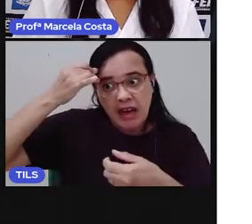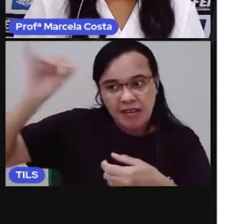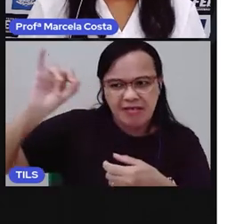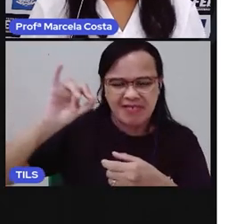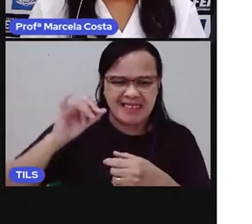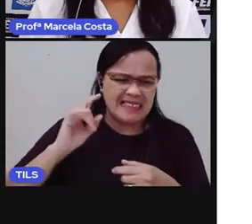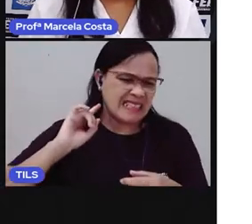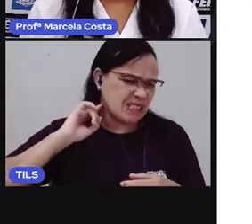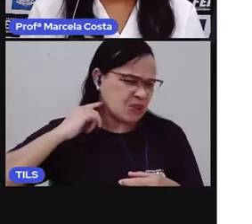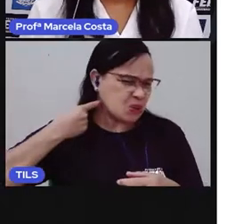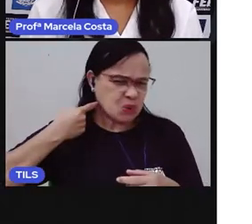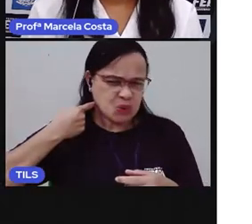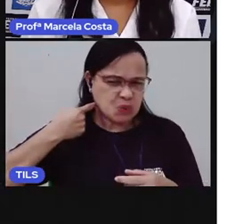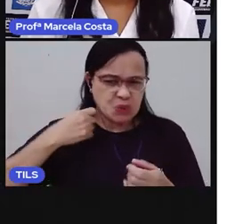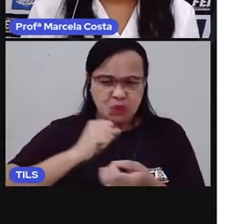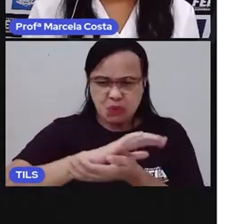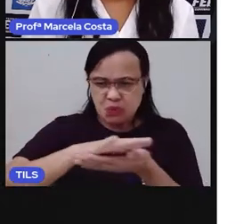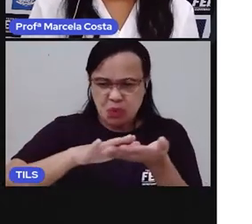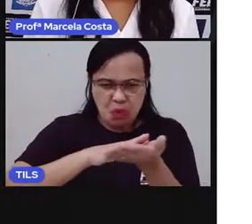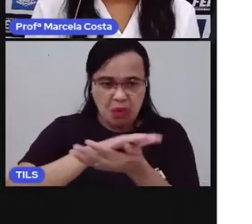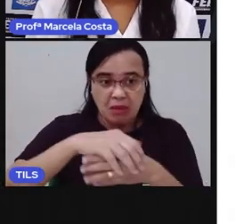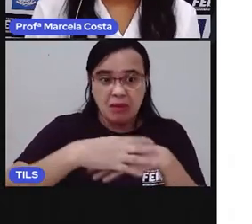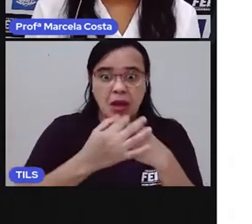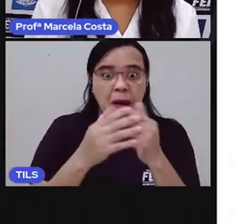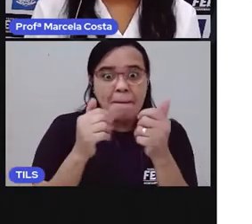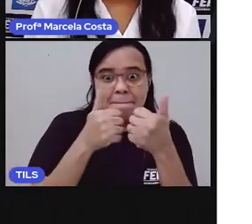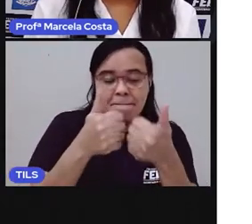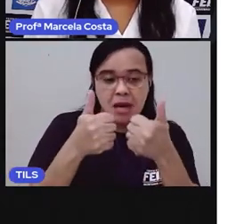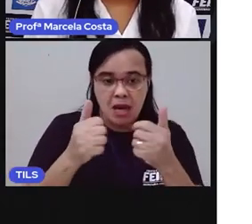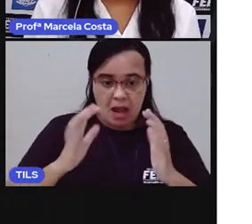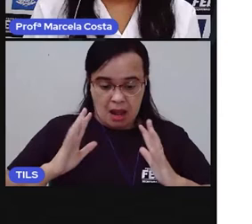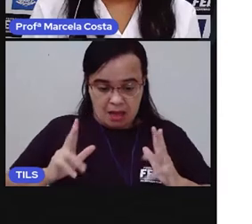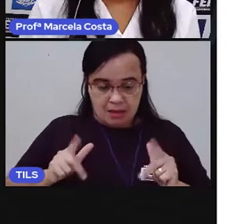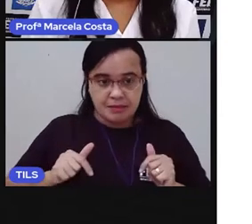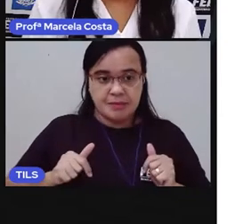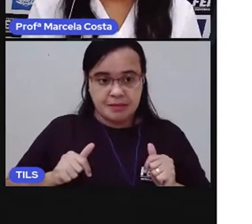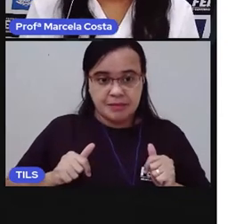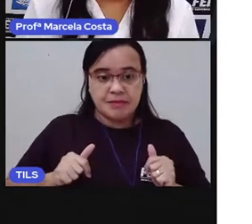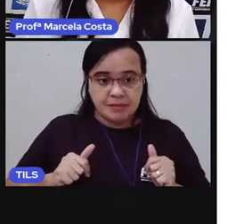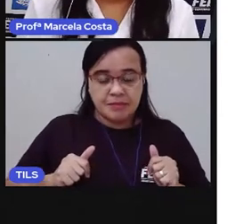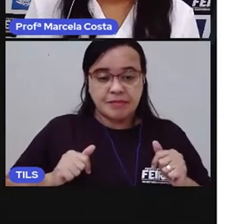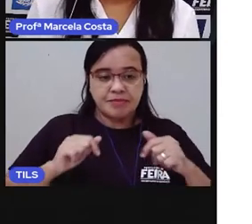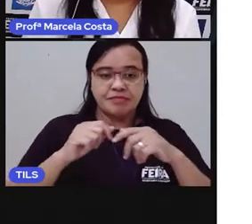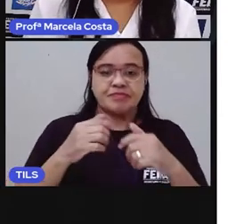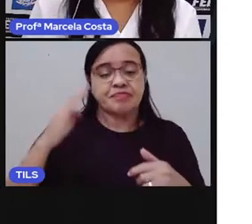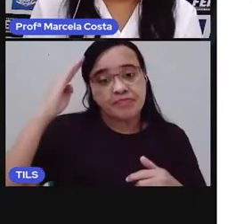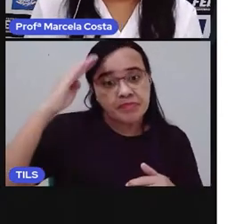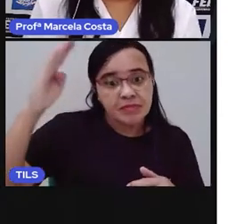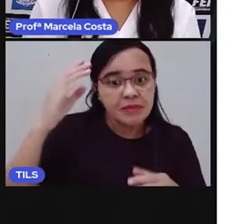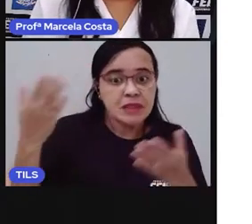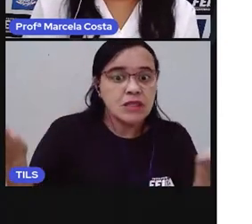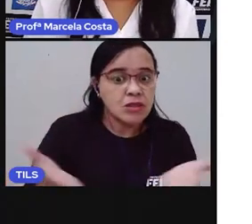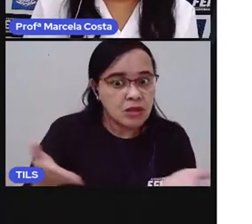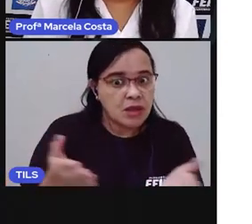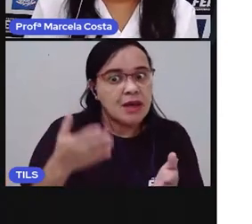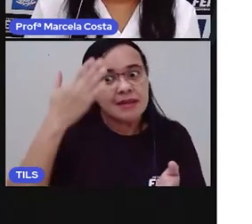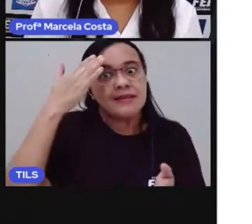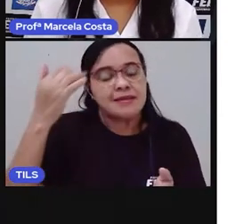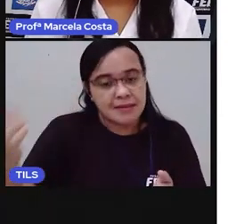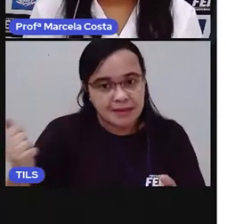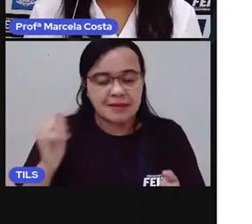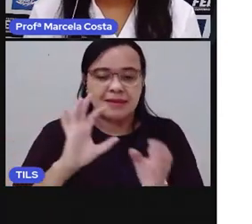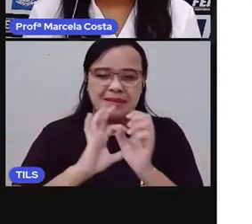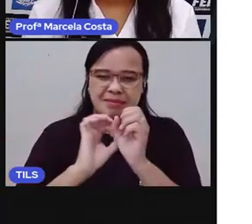aí, que pode te fazer ter alguma doença. Principalmente nesse momento que a gente está vivendo